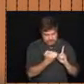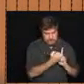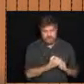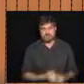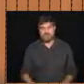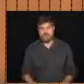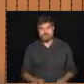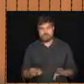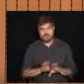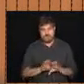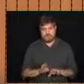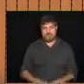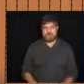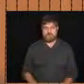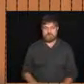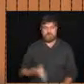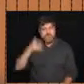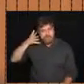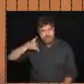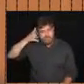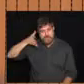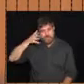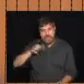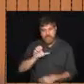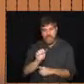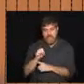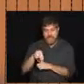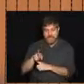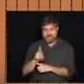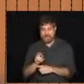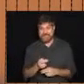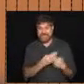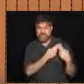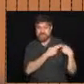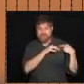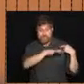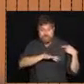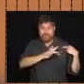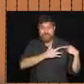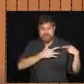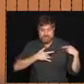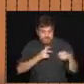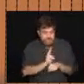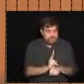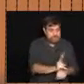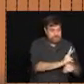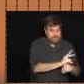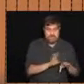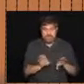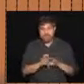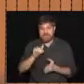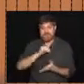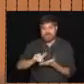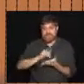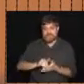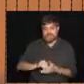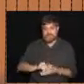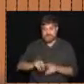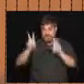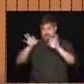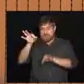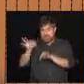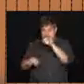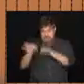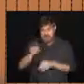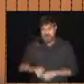Saúde, a Andréa von Zuben, que nos falou aqui, diretora do Departamento de Vigilância e Saúde, Dr. Peter Panuto, secretário de Assuntos Jurídicos, que é uma